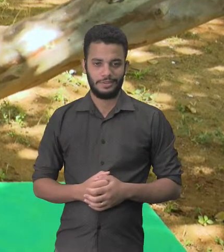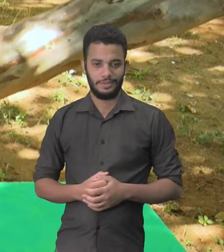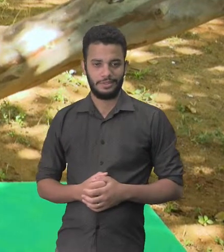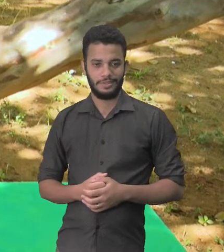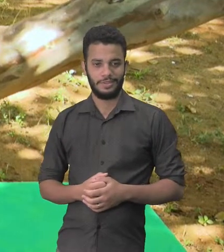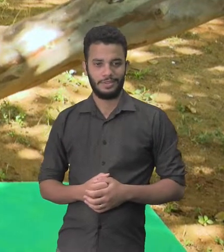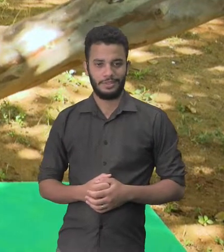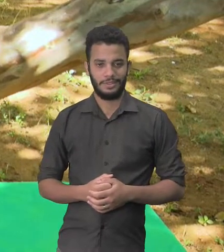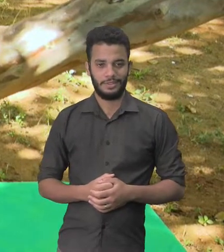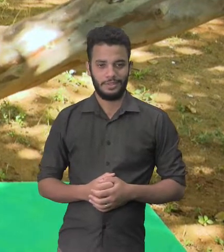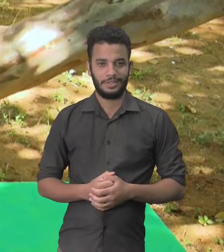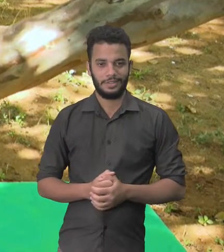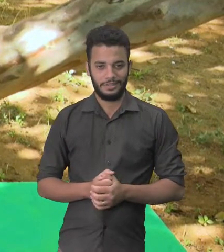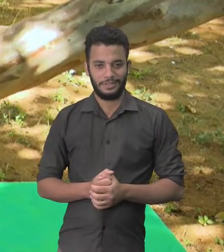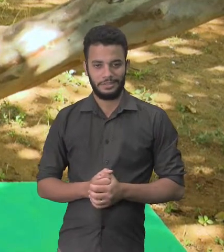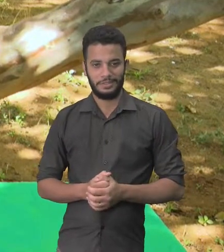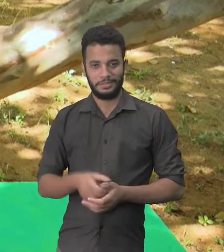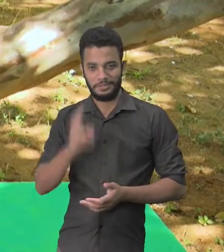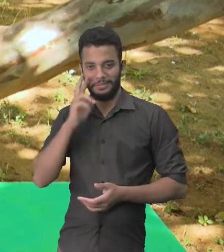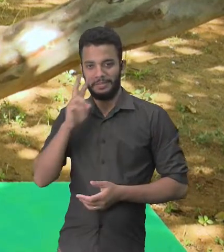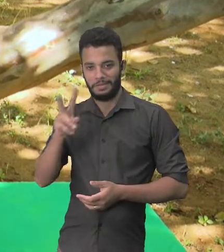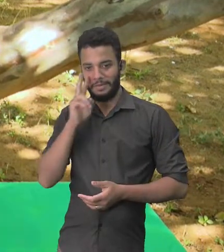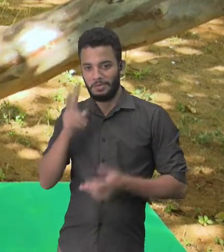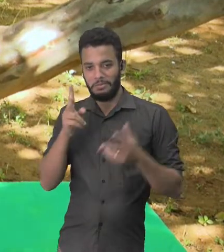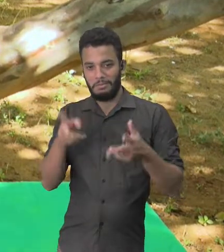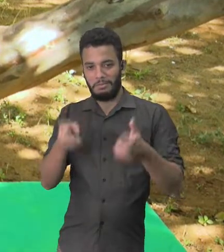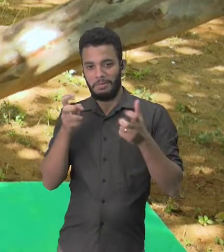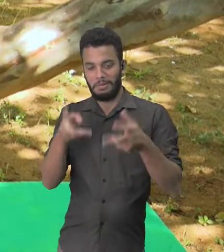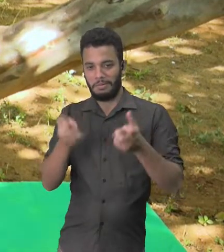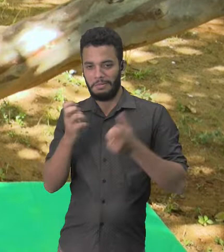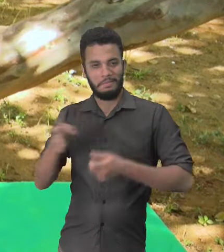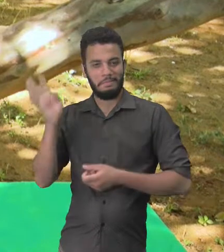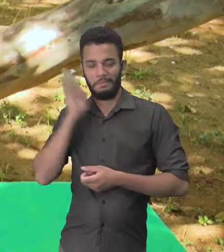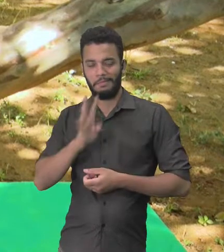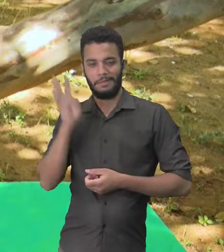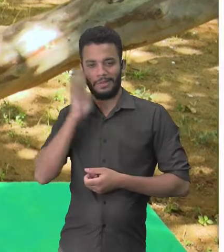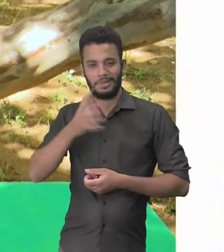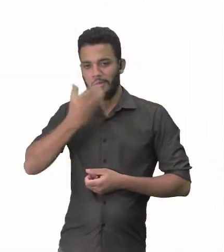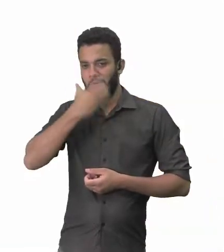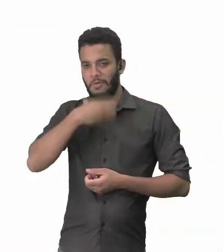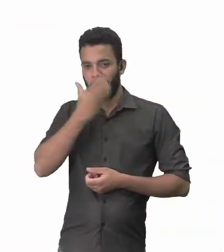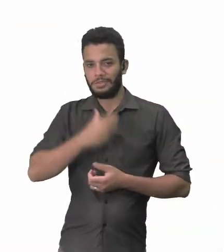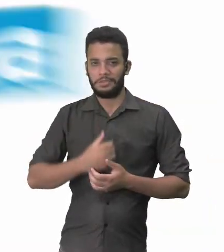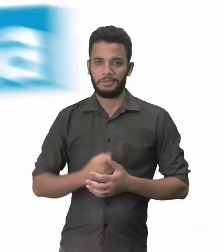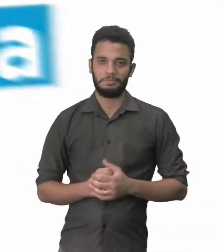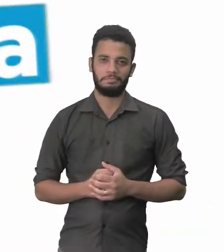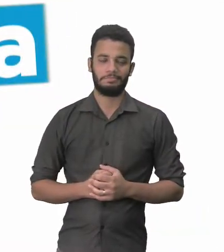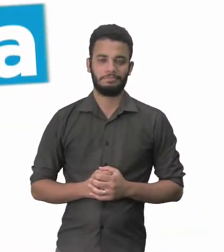Tcharam! Esse foi o truque da levitação da maçã.